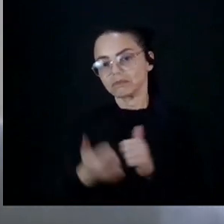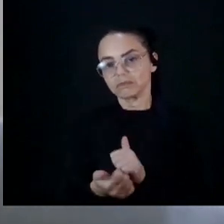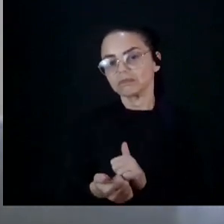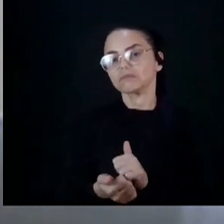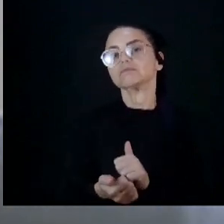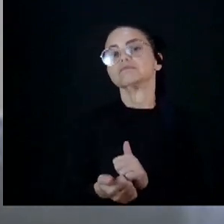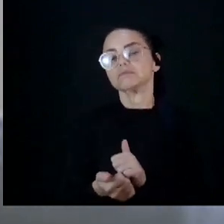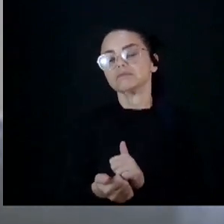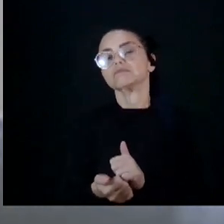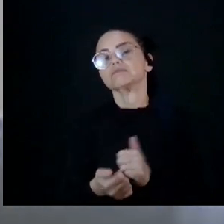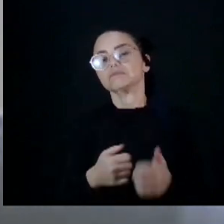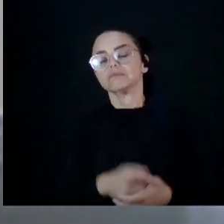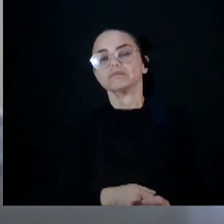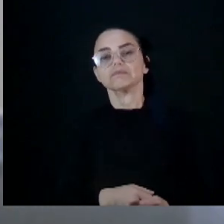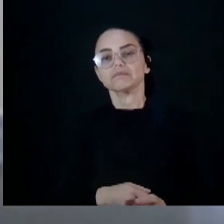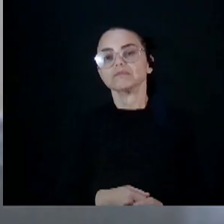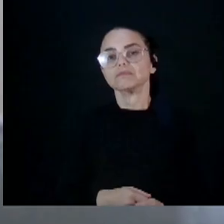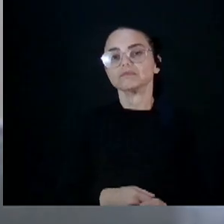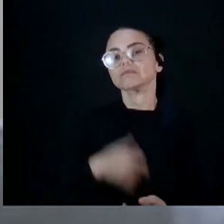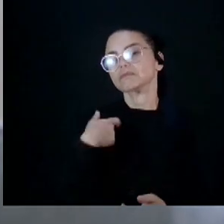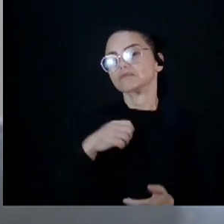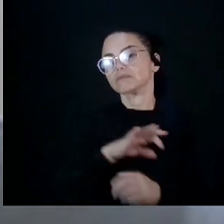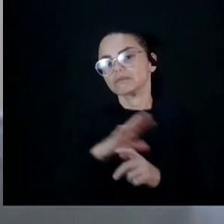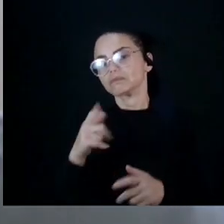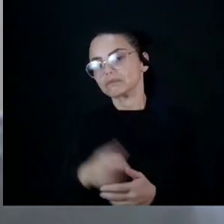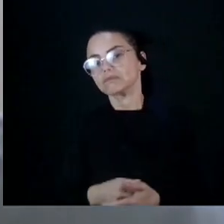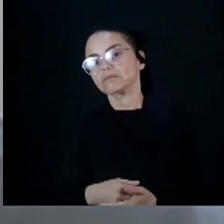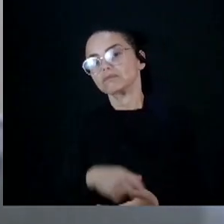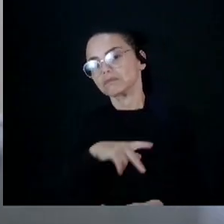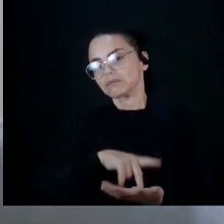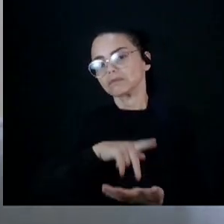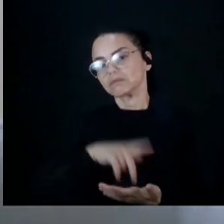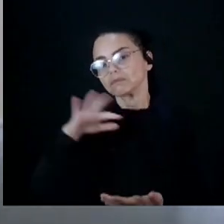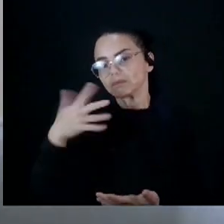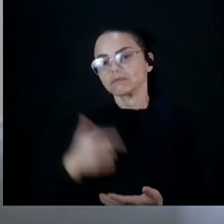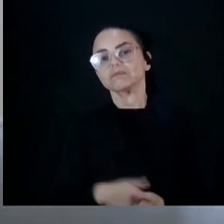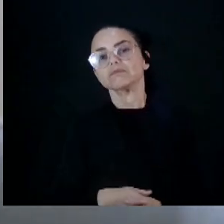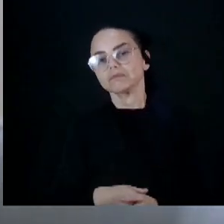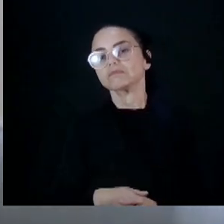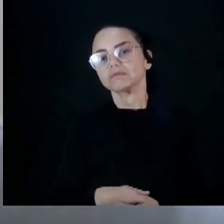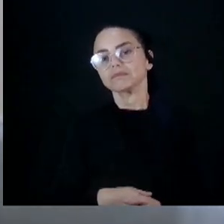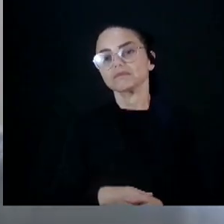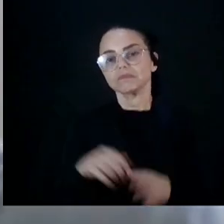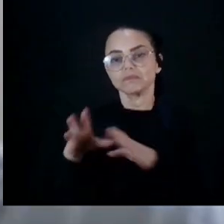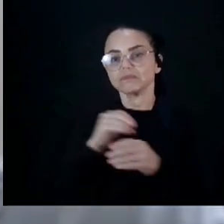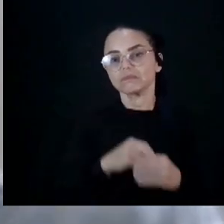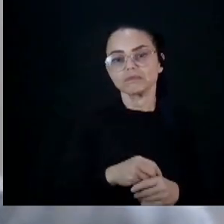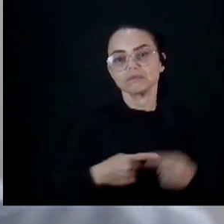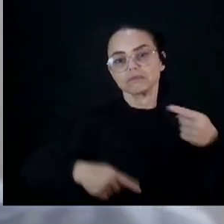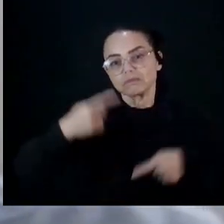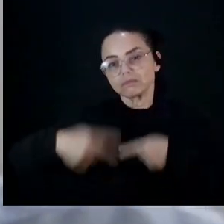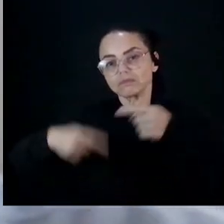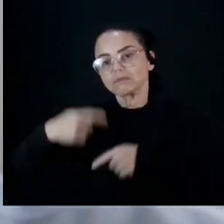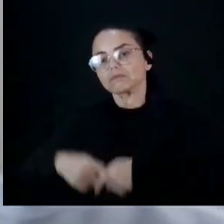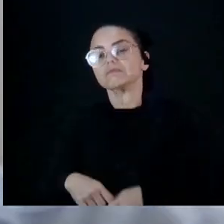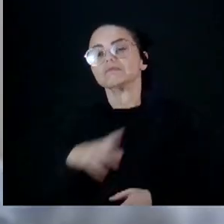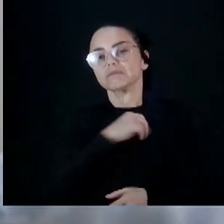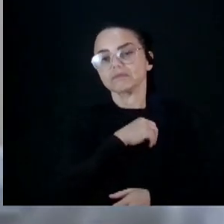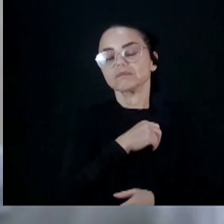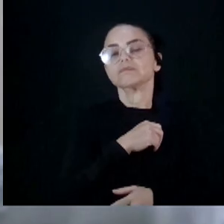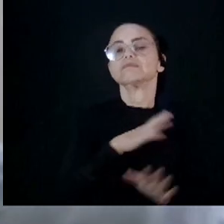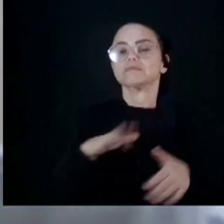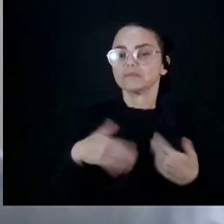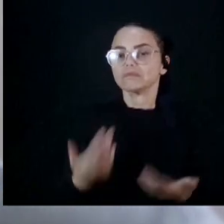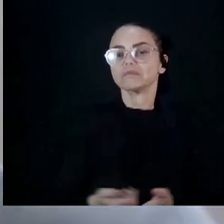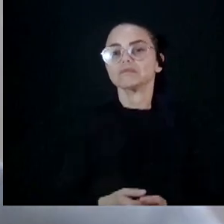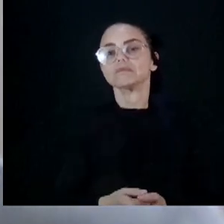algo que tá evidente que vem sendo feito, e trazer essas discussões, né, de, poxa, até que ponto rouba